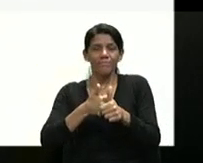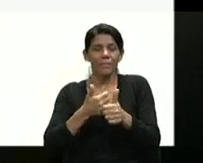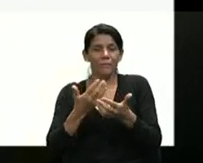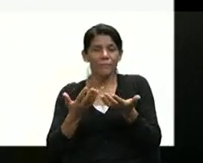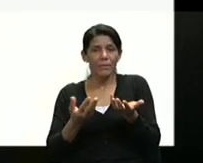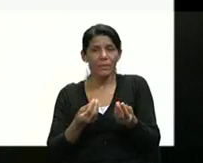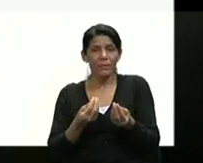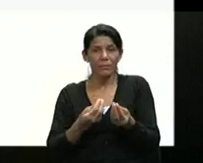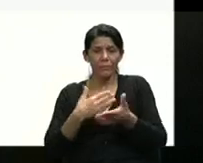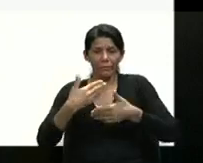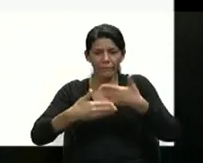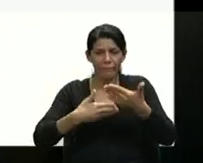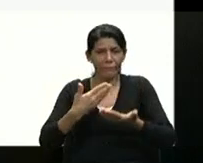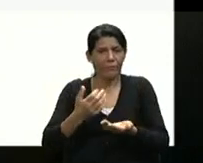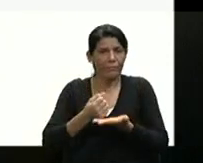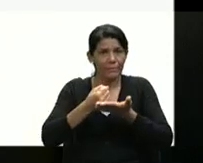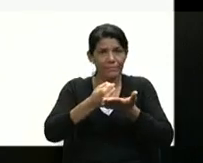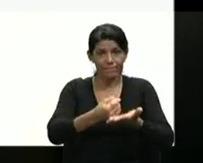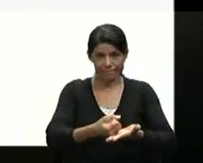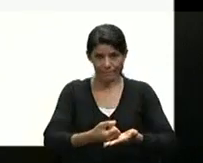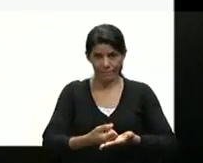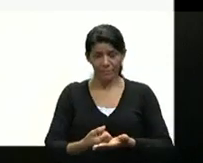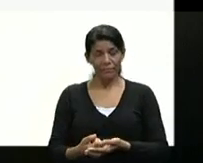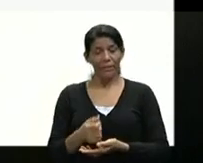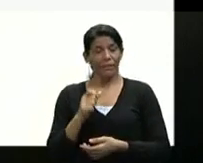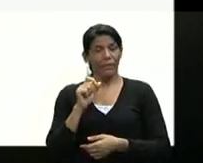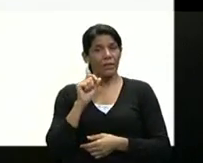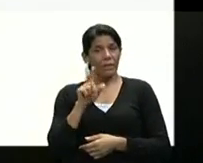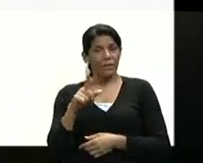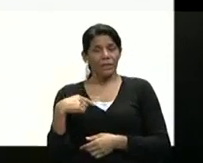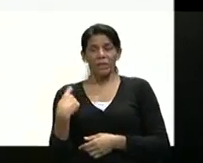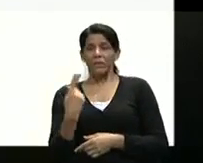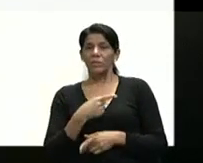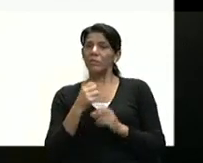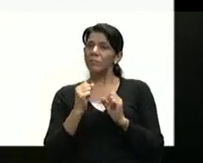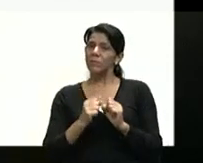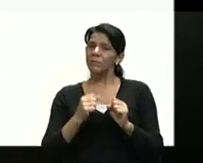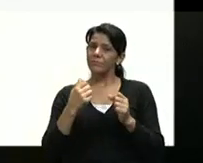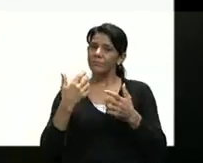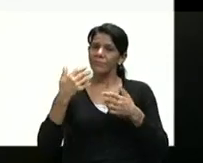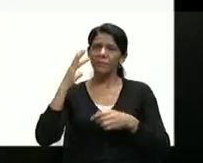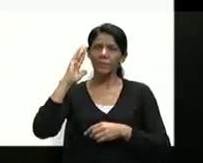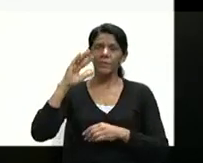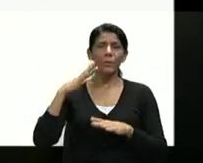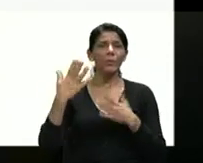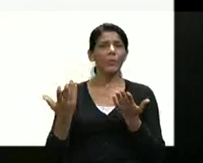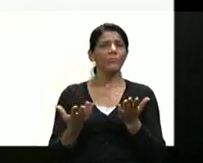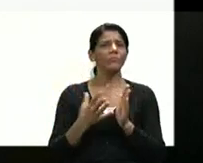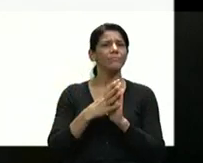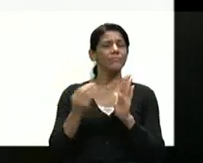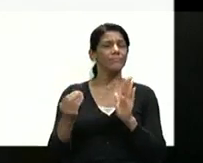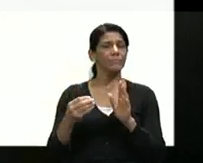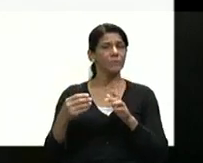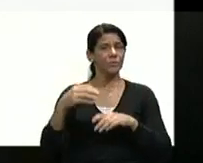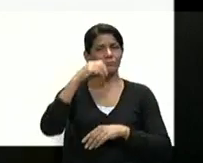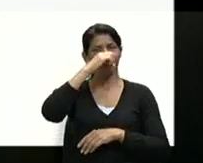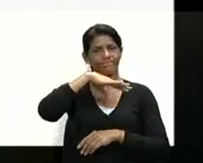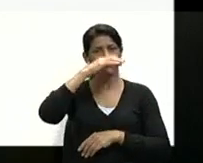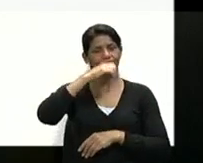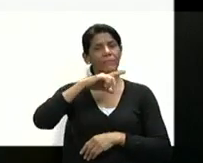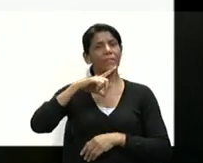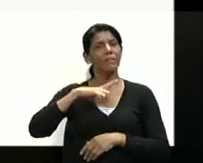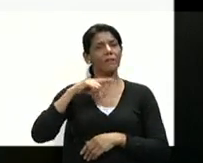mais efetiva. E aí, nós podemos pensar, quais são os tipos de violência que